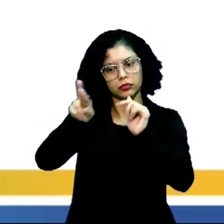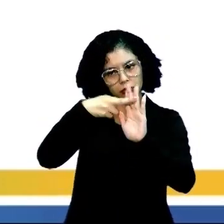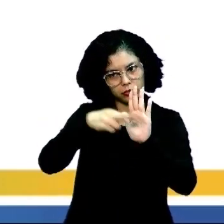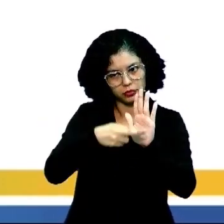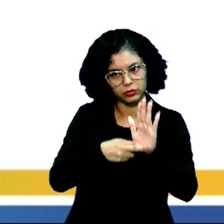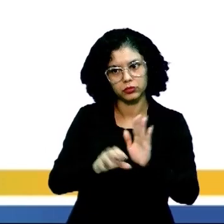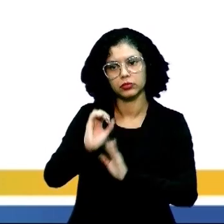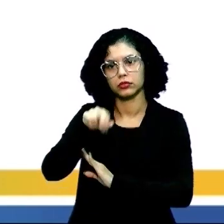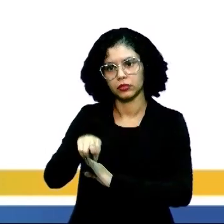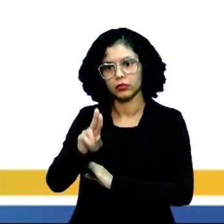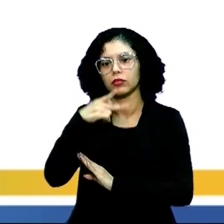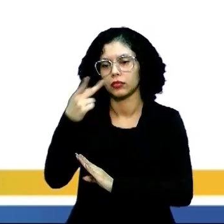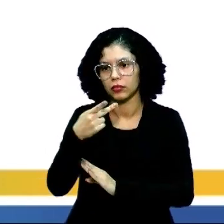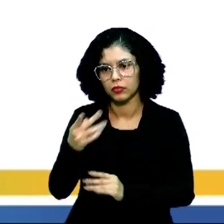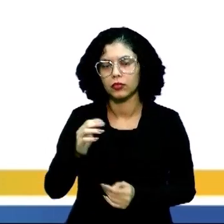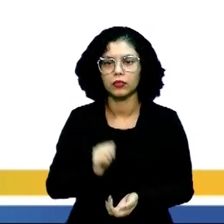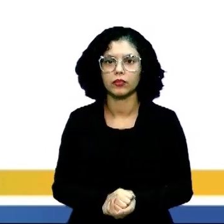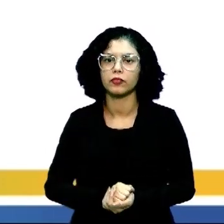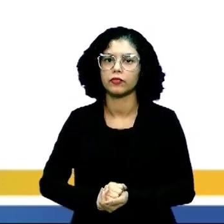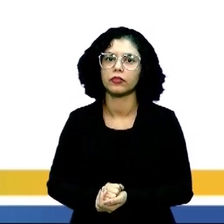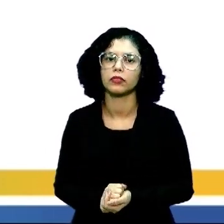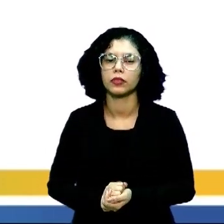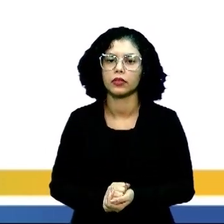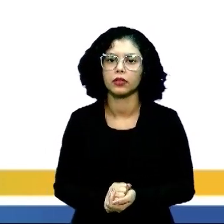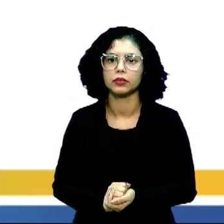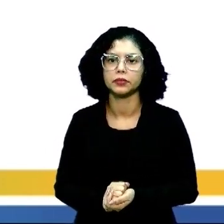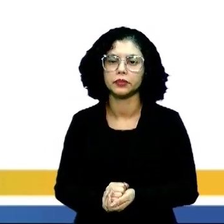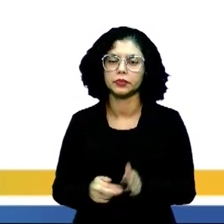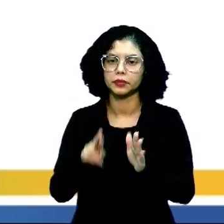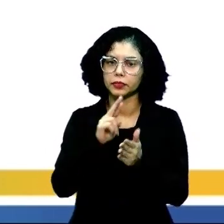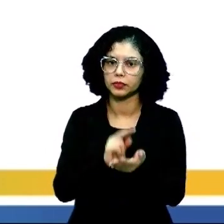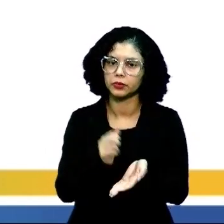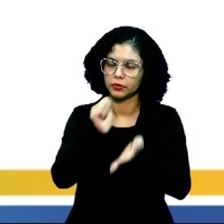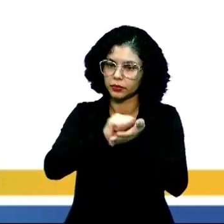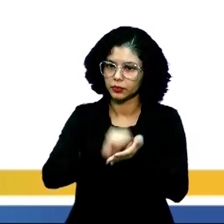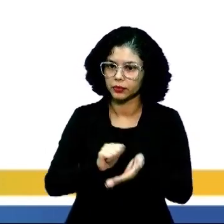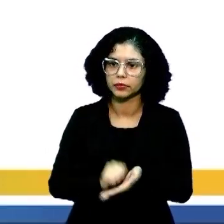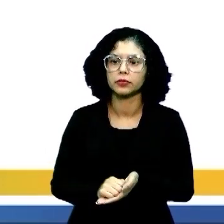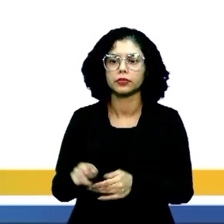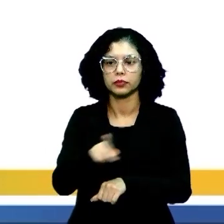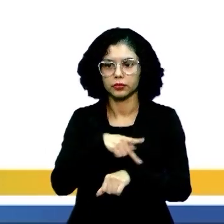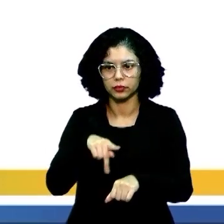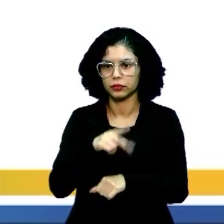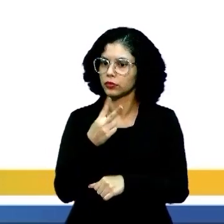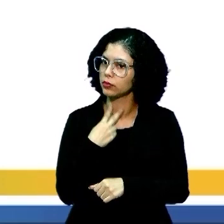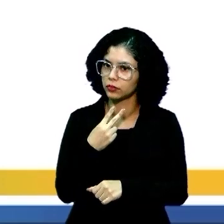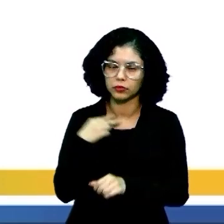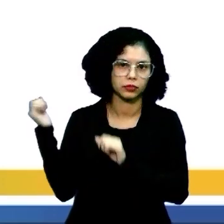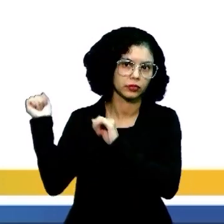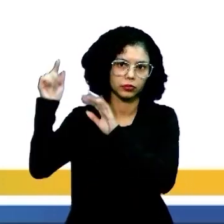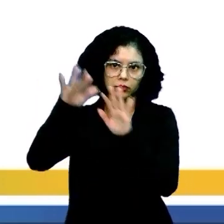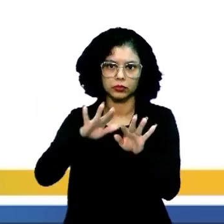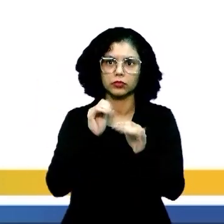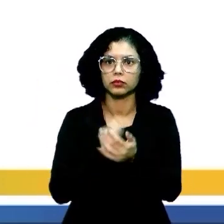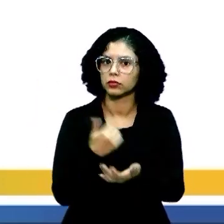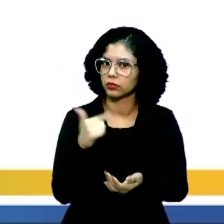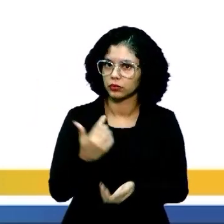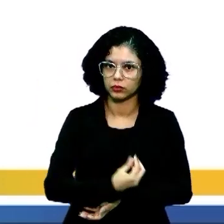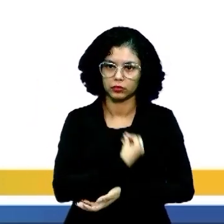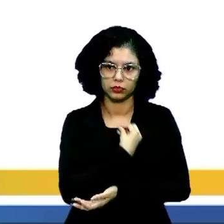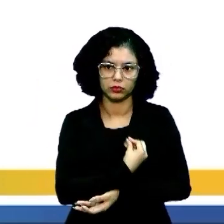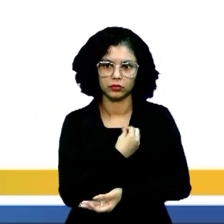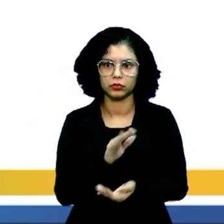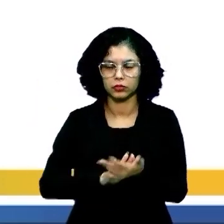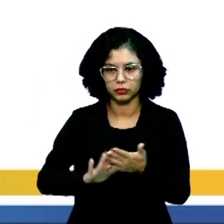que a ONU tinha dito, que o relatório da ONU dizia que o país não poderia ser invadido, ali não havia